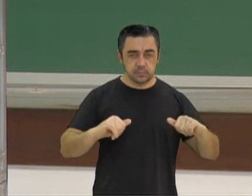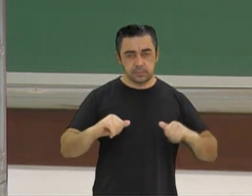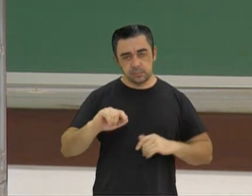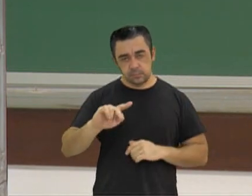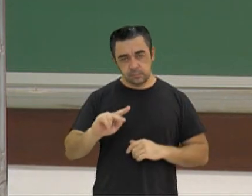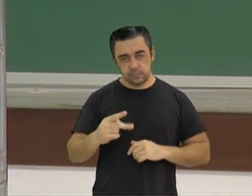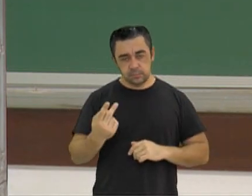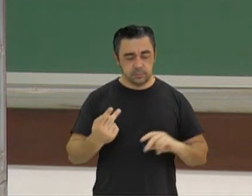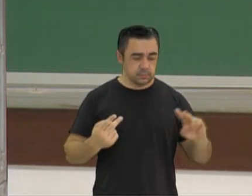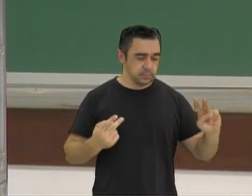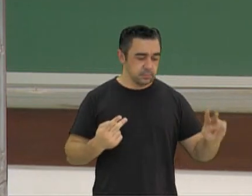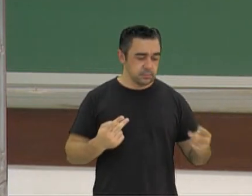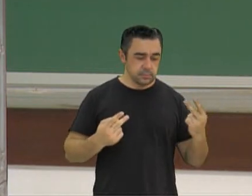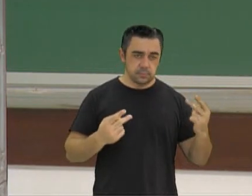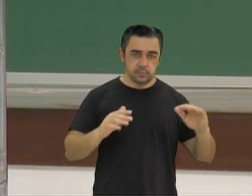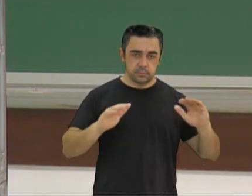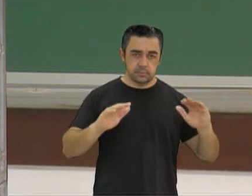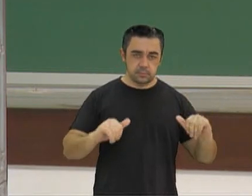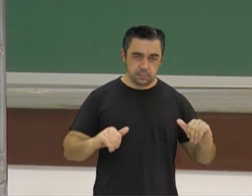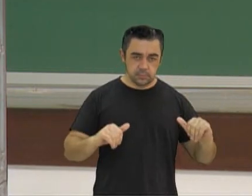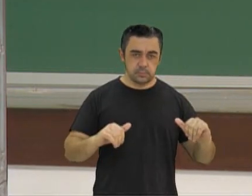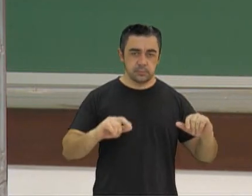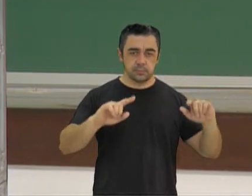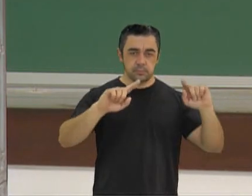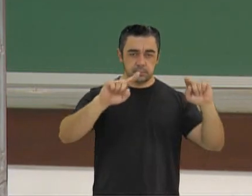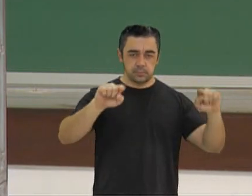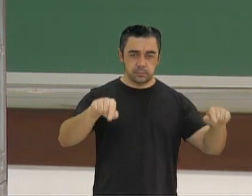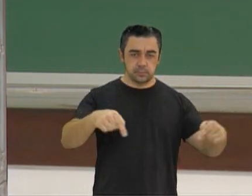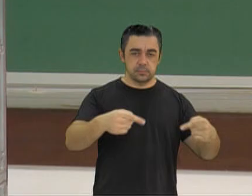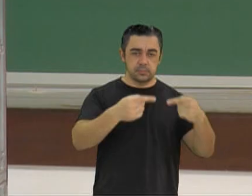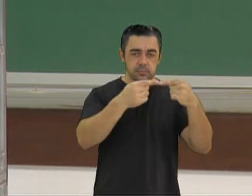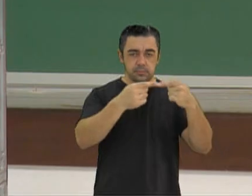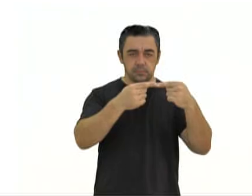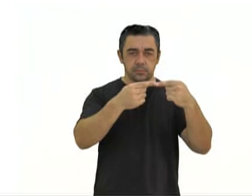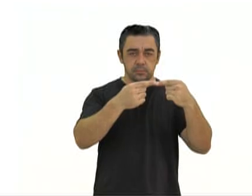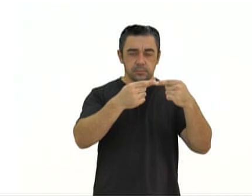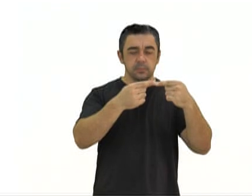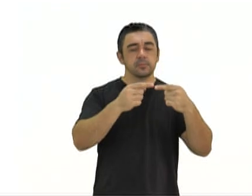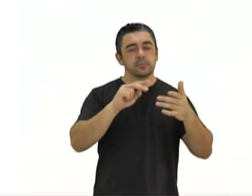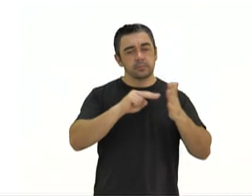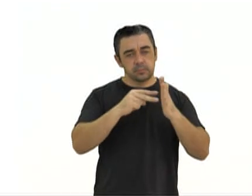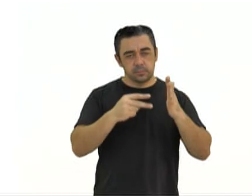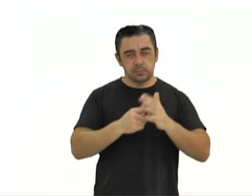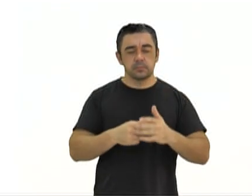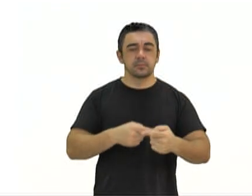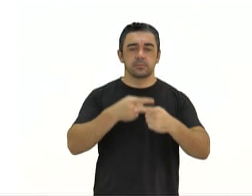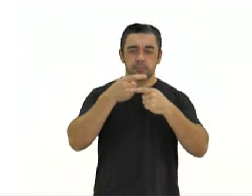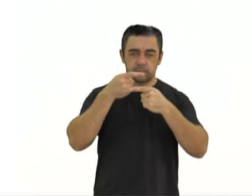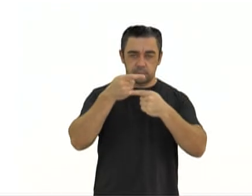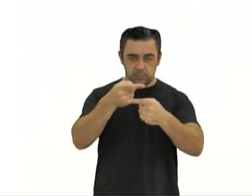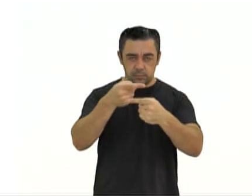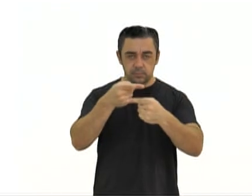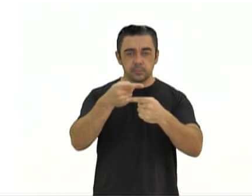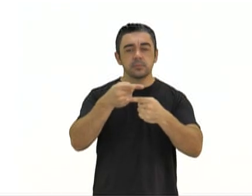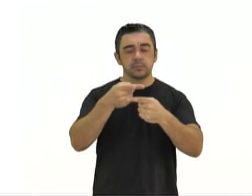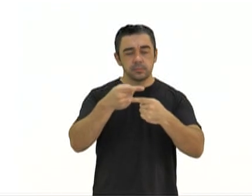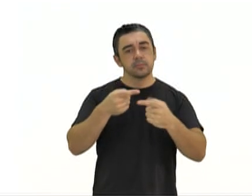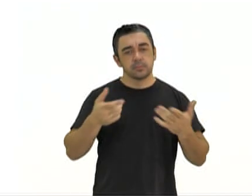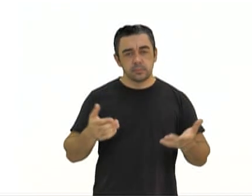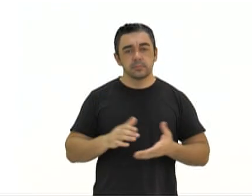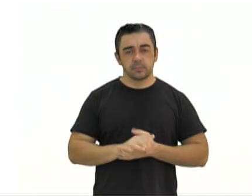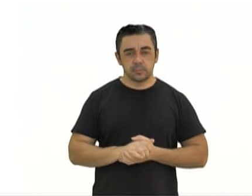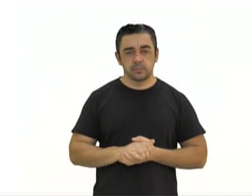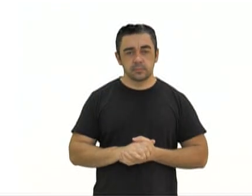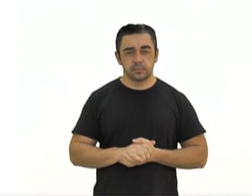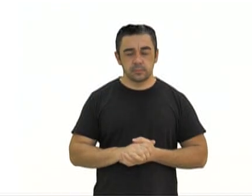carbono. Sai o hidrogênio do carbono que está ao lado, né? Você libera os elétrons. O que vai acontecer? Fecha a ponte, né? Você tem